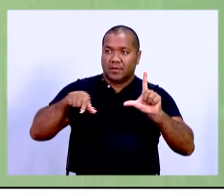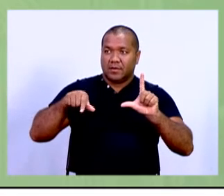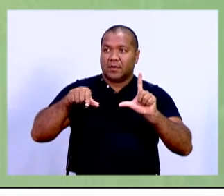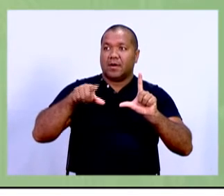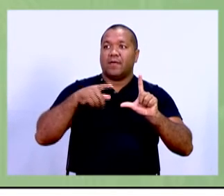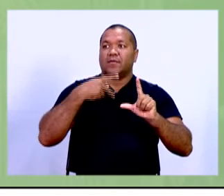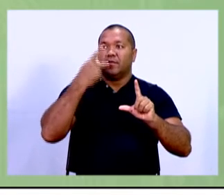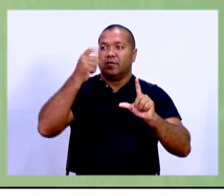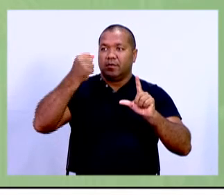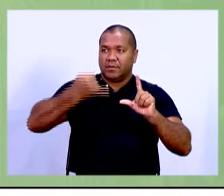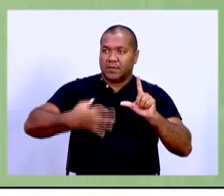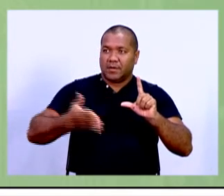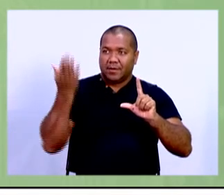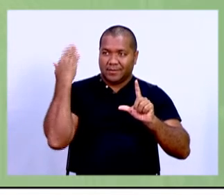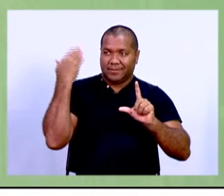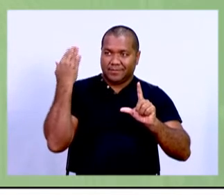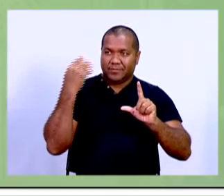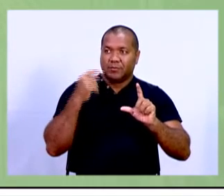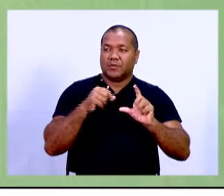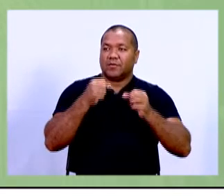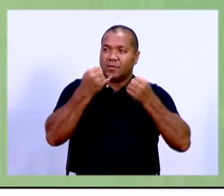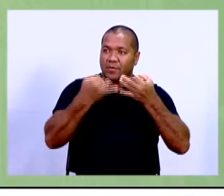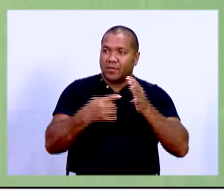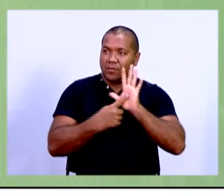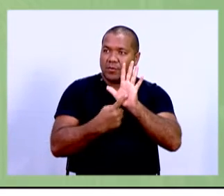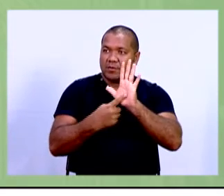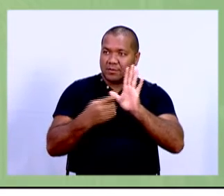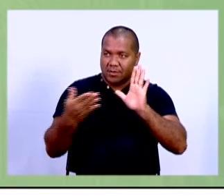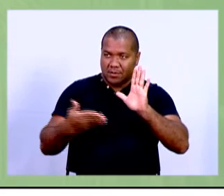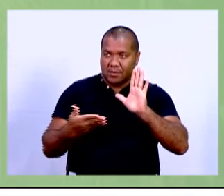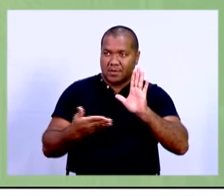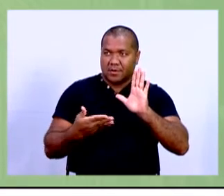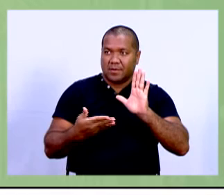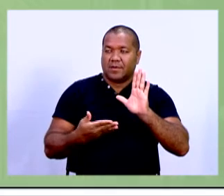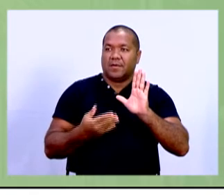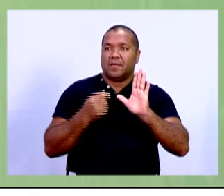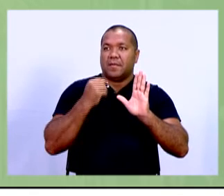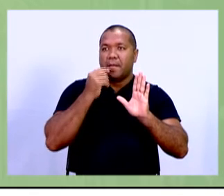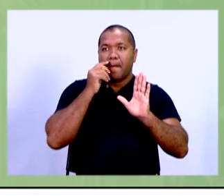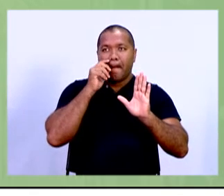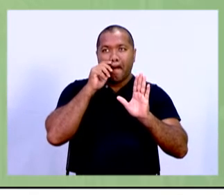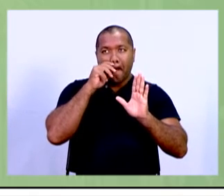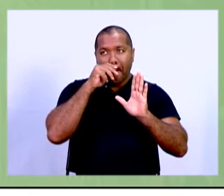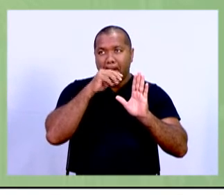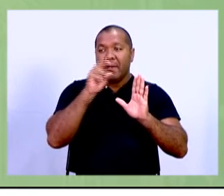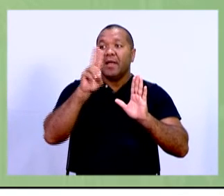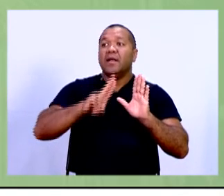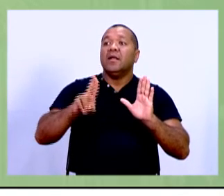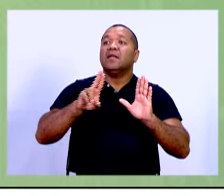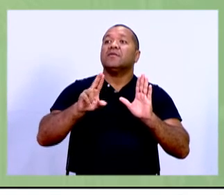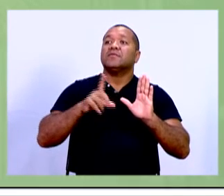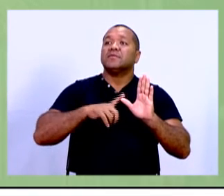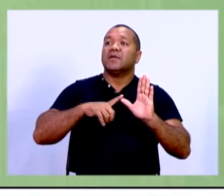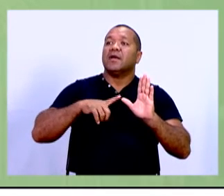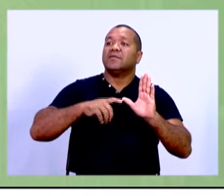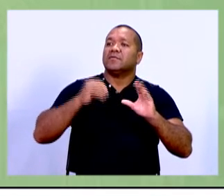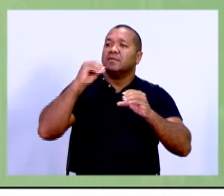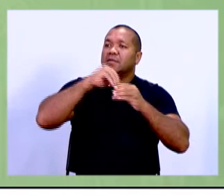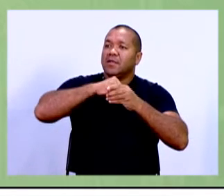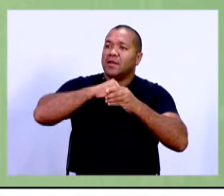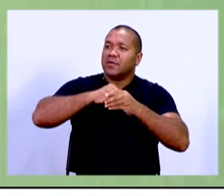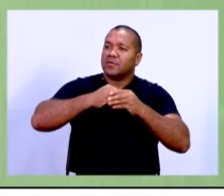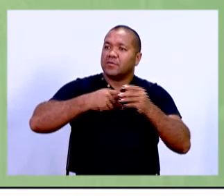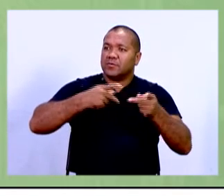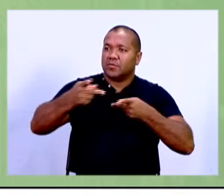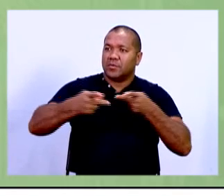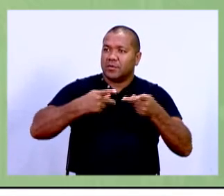não falei nas outras aulas, por isso que eu vou explicar ele um pouco mais detalhadamente. Ele é usado na maioria dos projetos. Então,